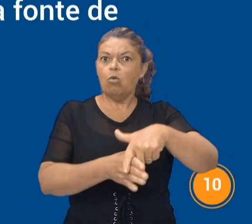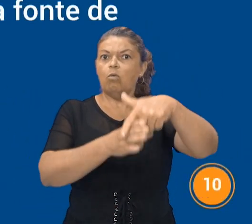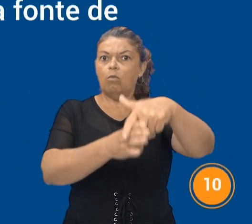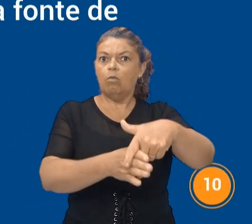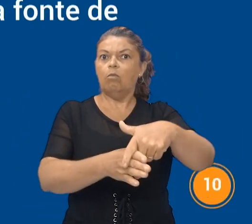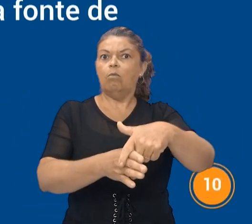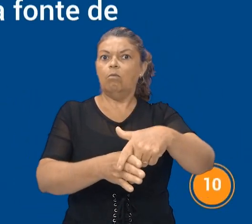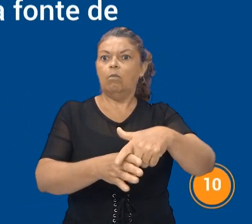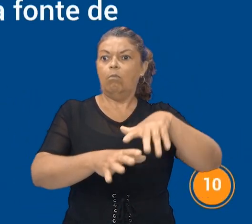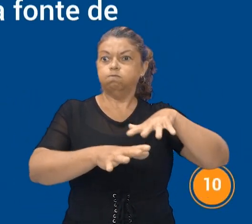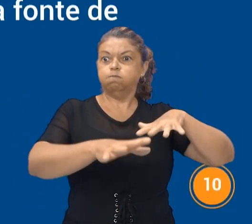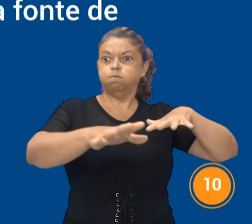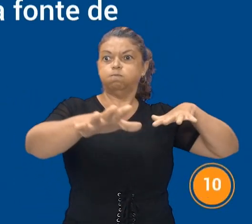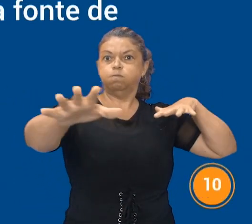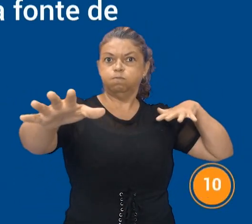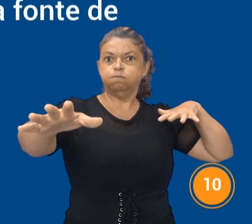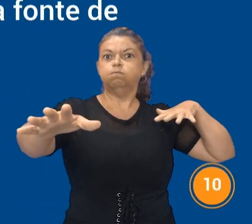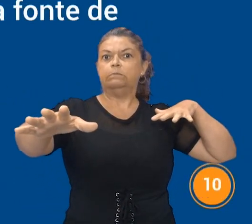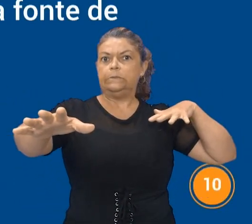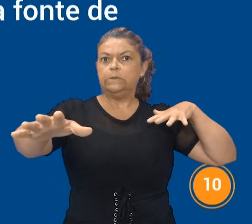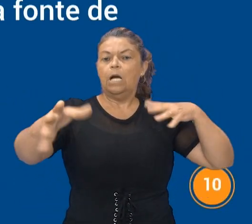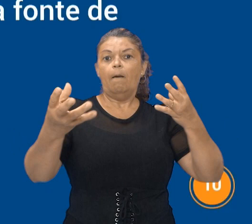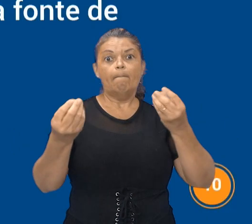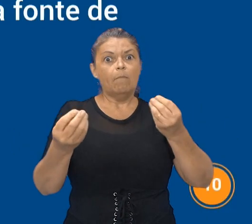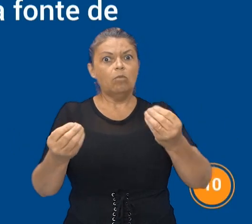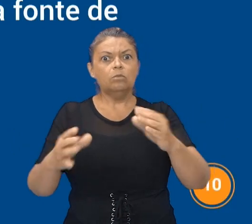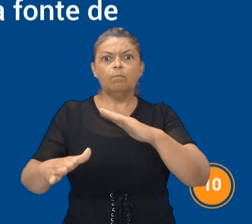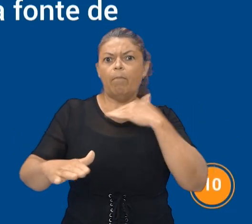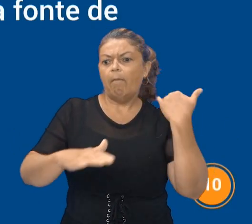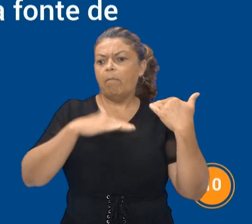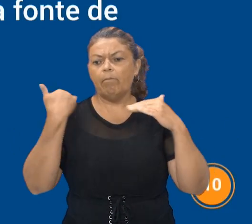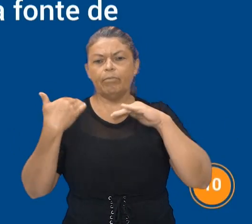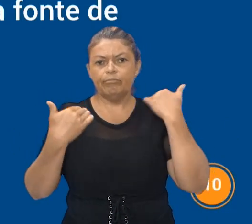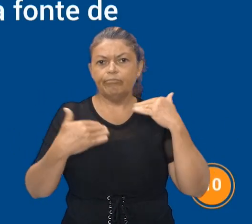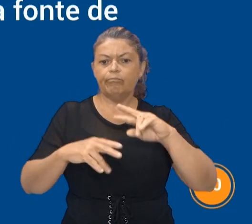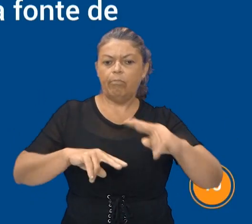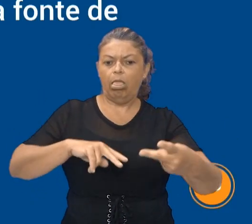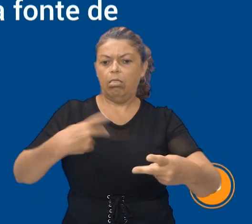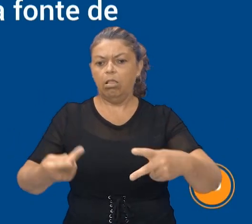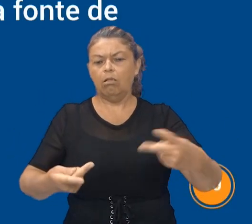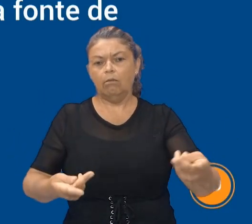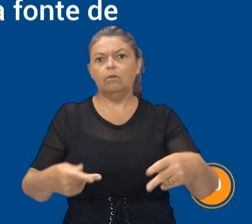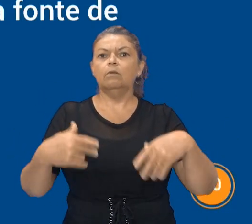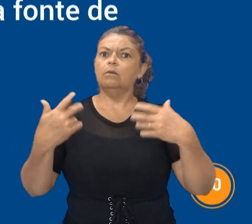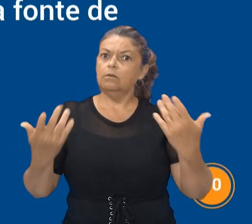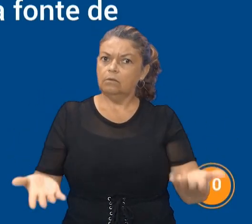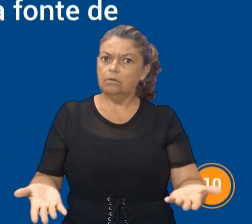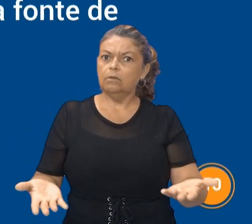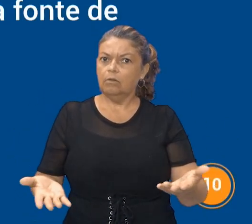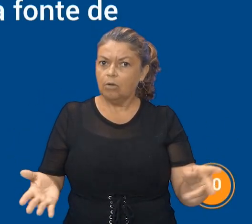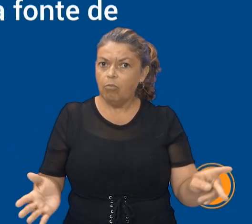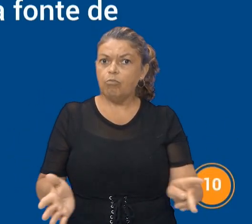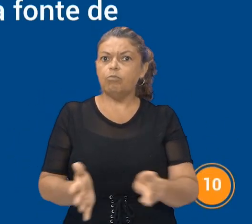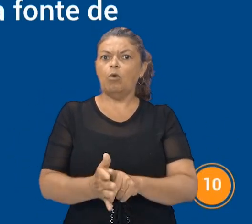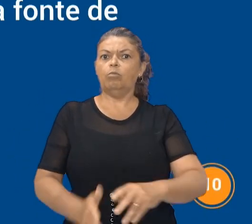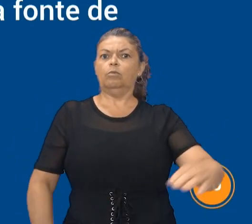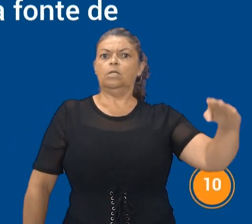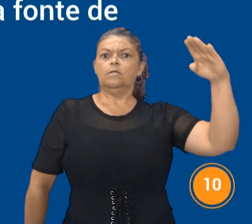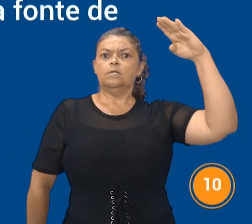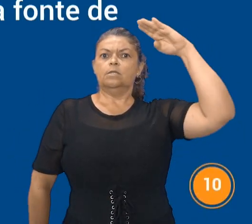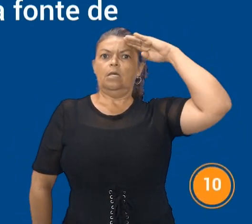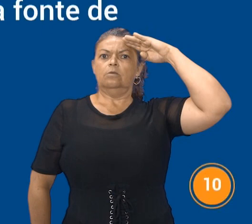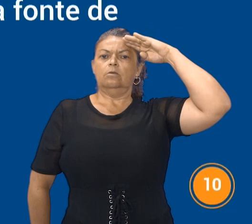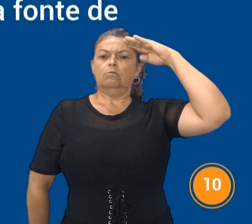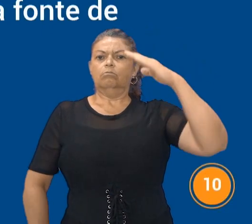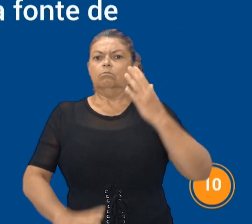querendo ali chegar ao poder. Outra coisa que ficou muito clara nesse primeiro ponto aí, membros do próprio exército, é que o exército tornou-se,